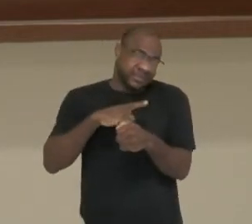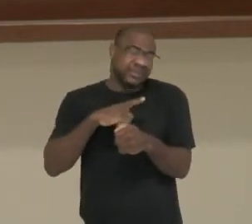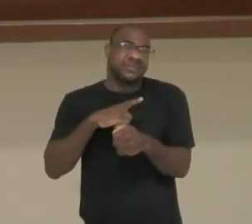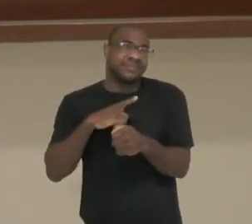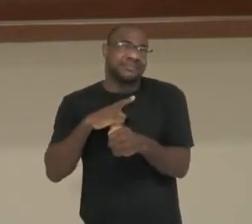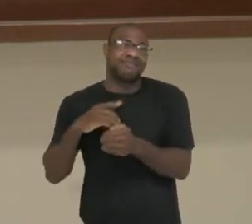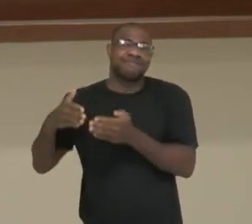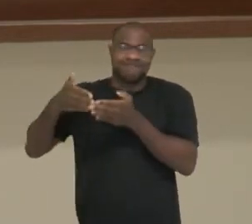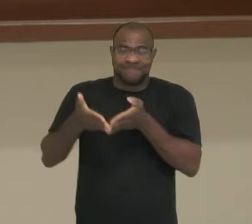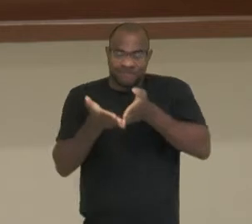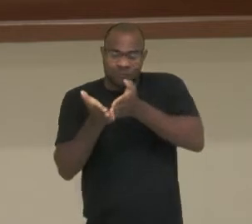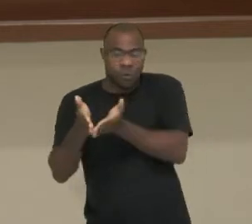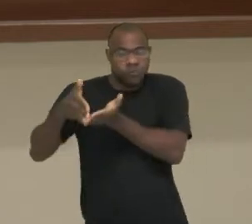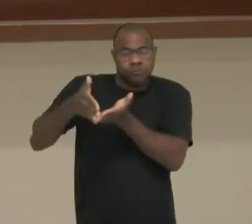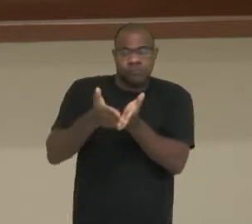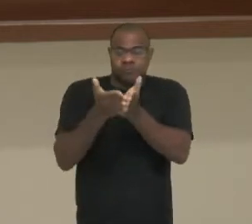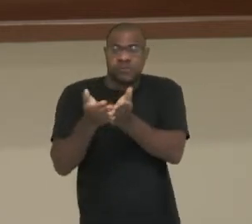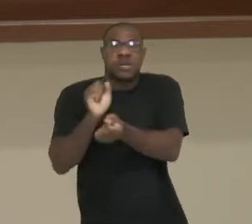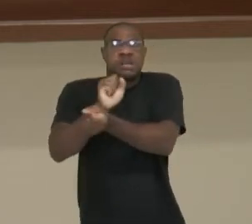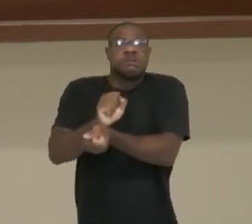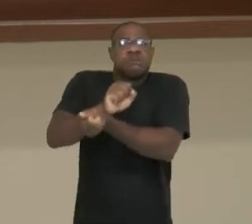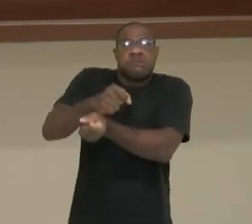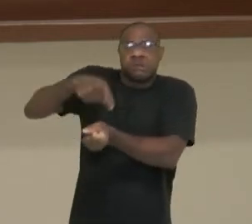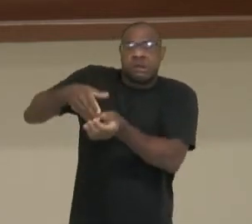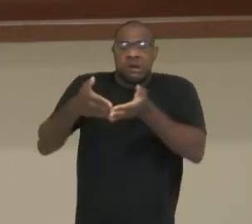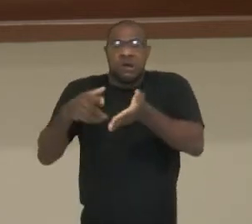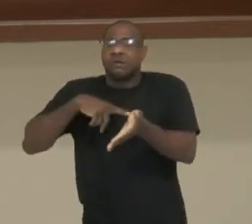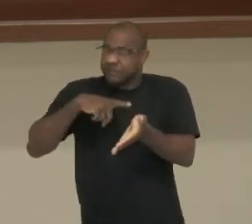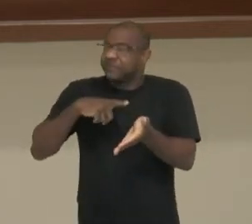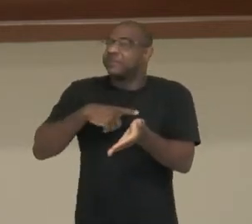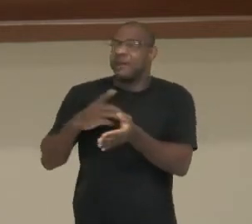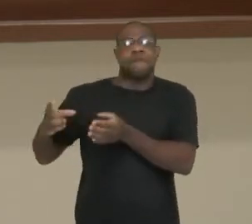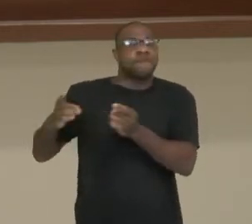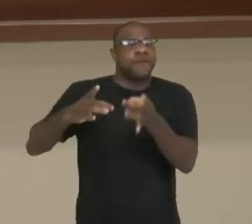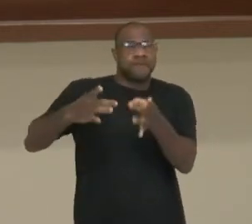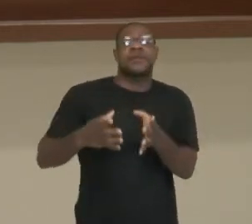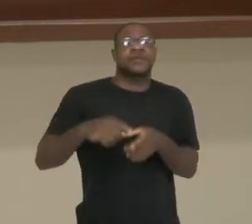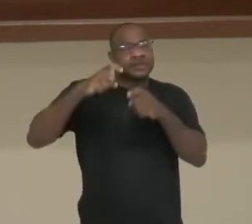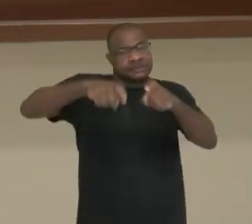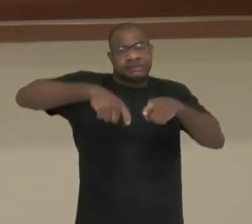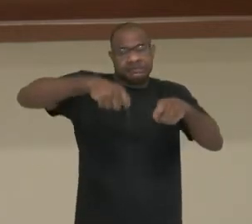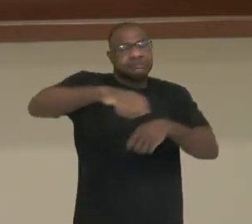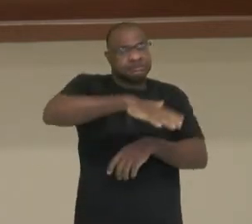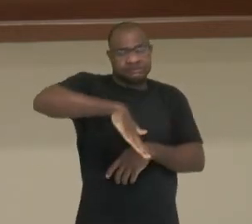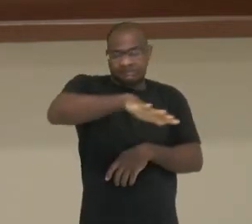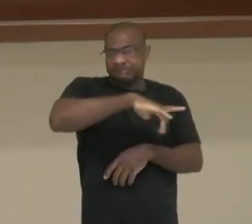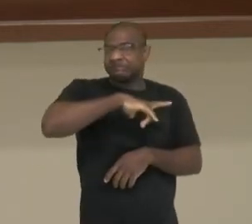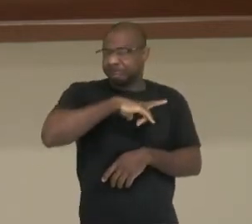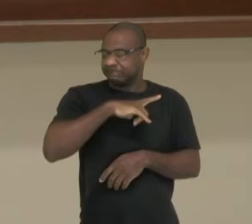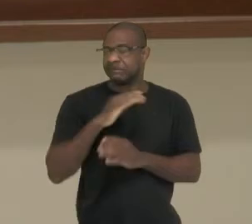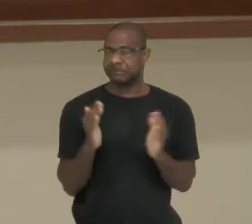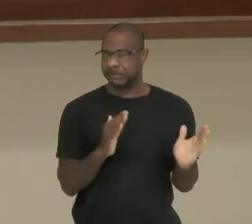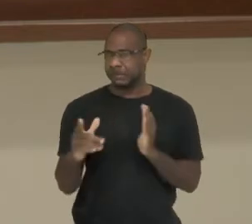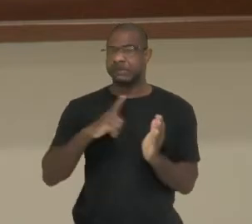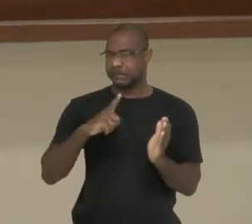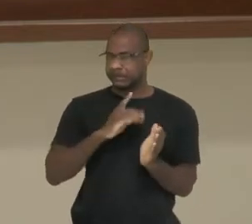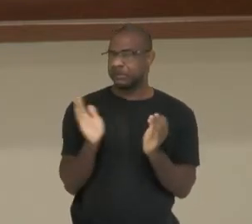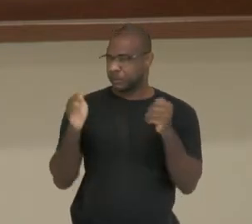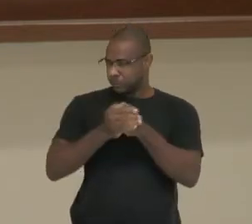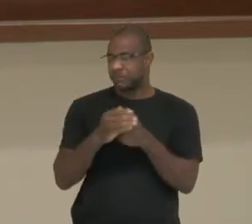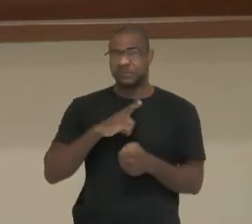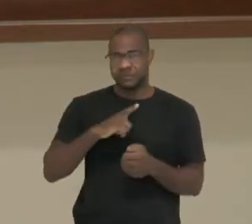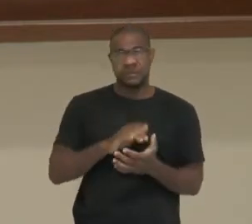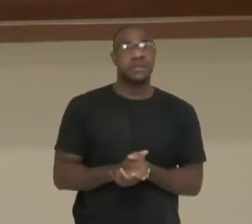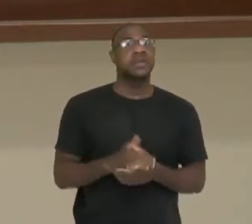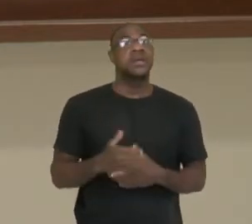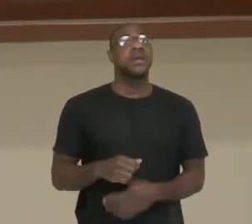existia o tráfico interno de escravos entre as províncias, aqui do Brasil naquele período. período, e nós vamos ver